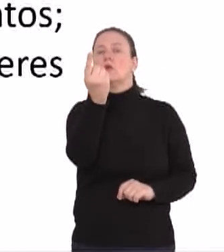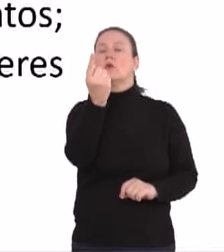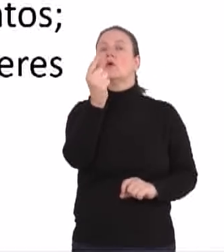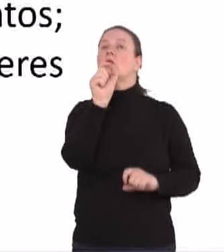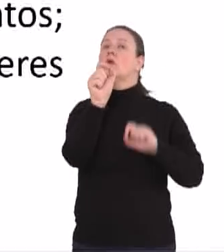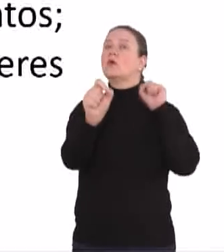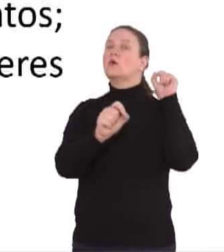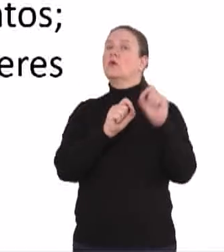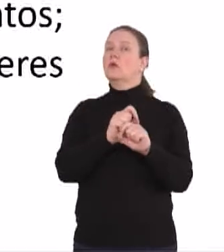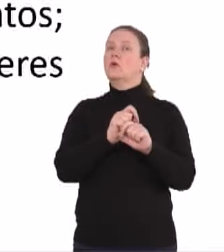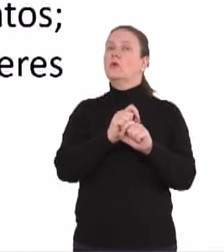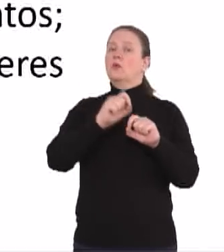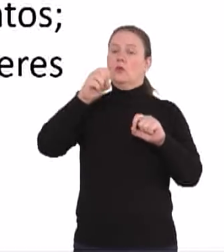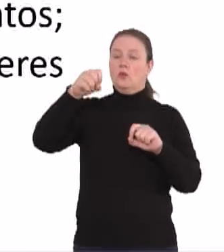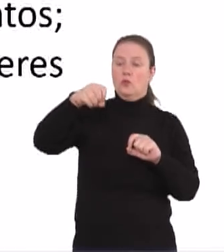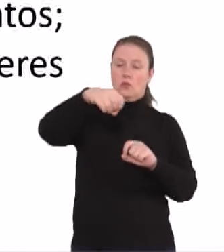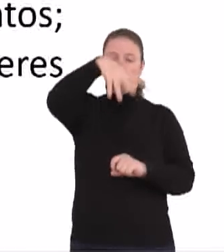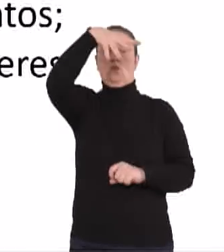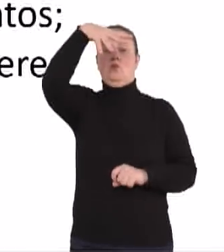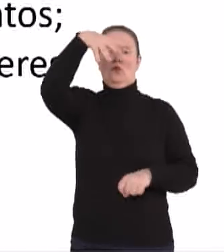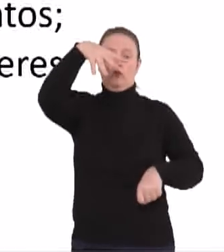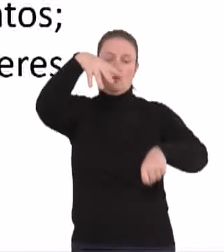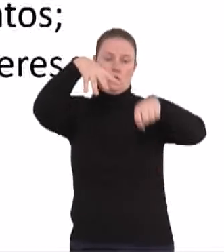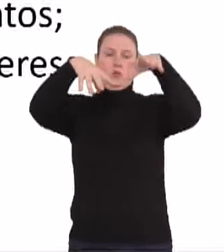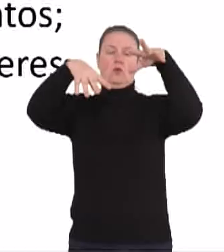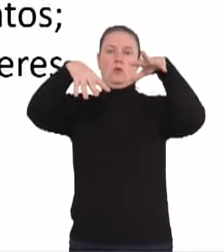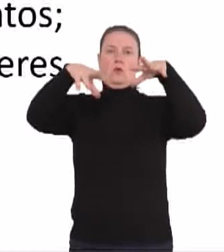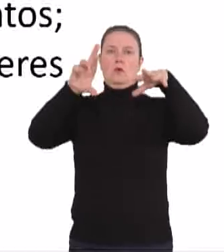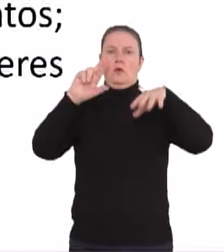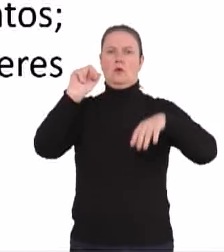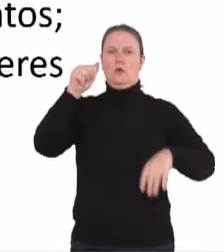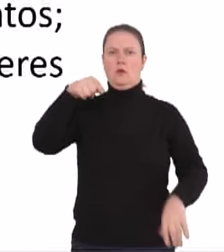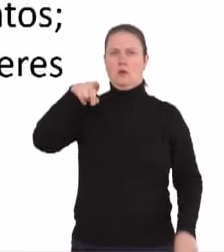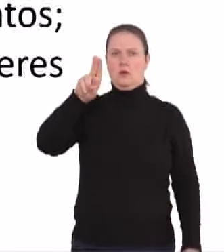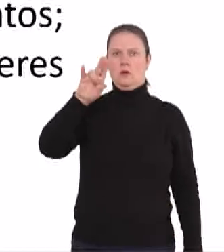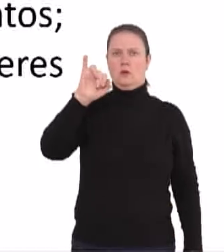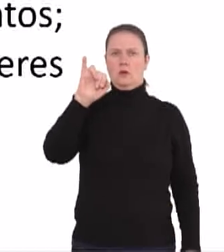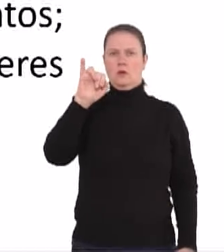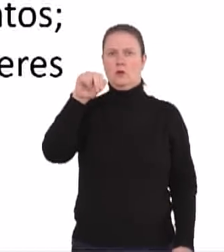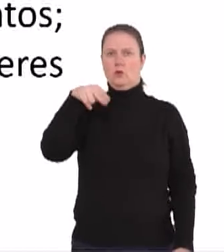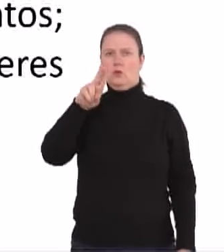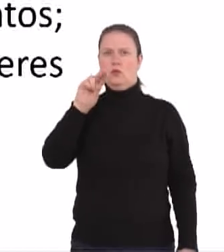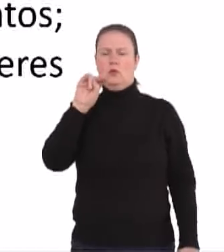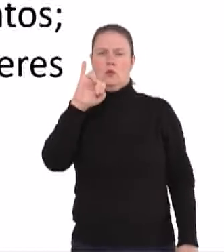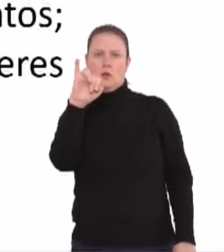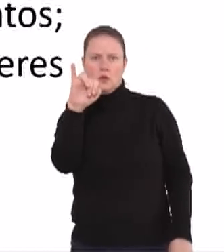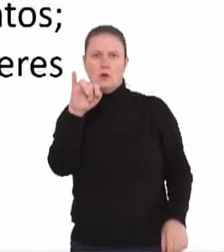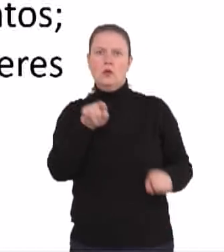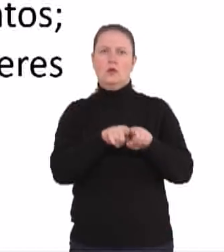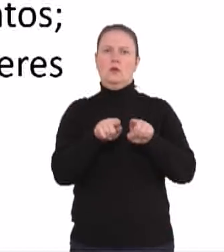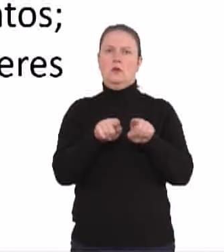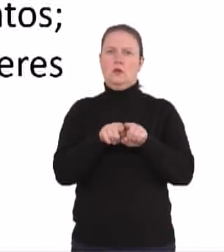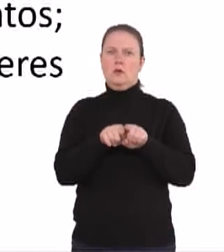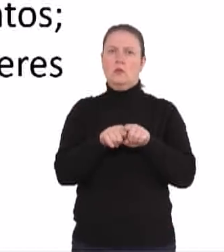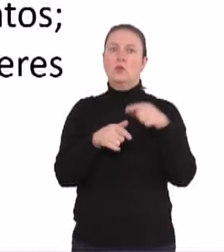Então veio a luz e surgiram Ranginui, o pai céu, e Papatuanuku, a mãe